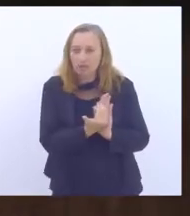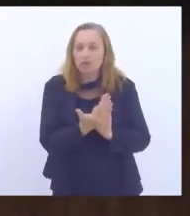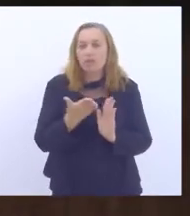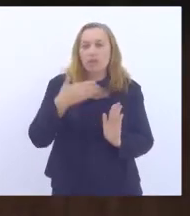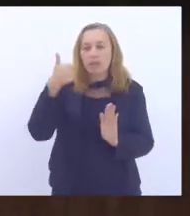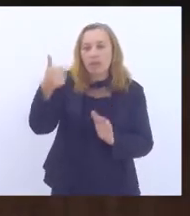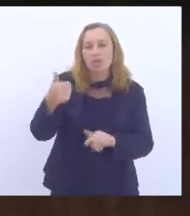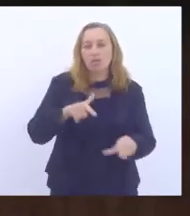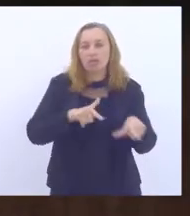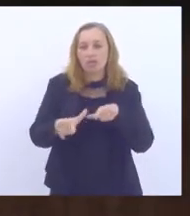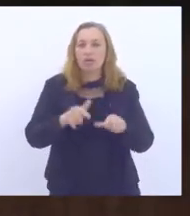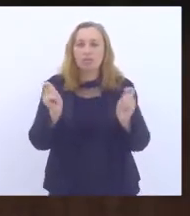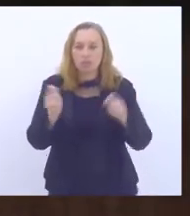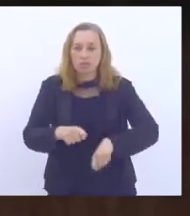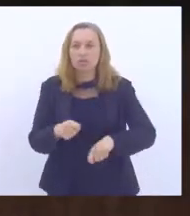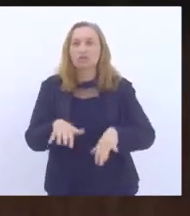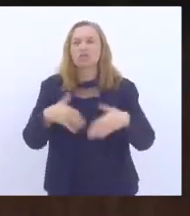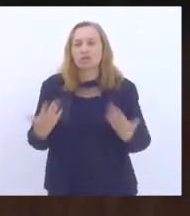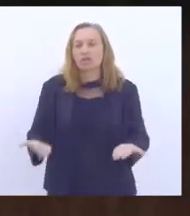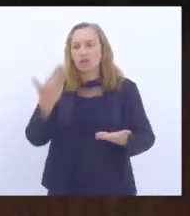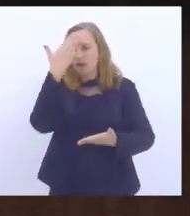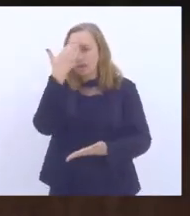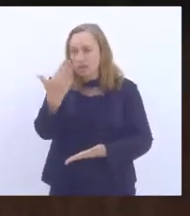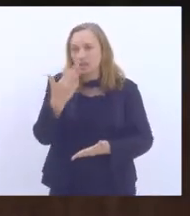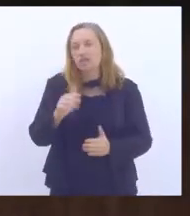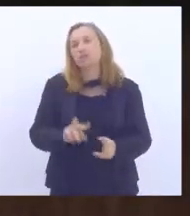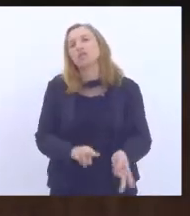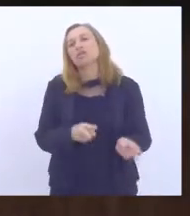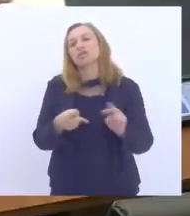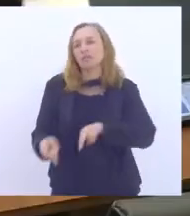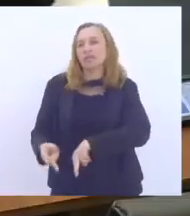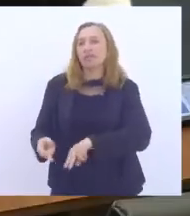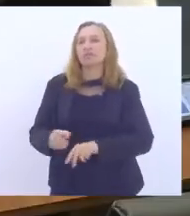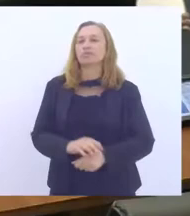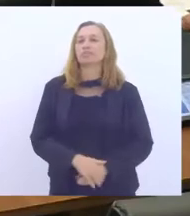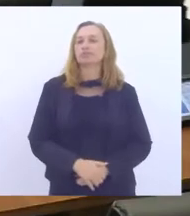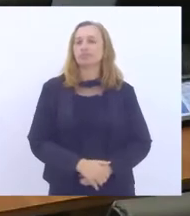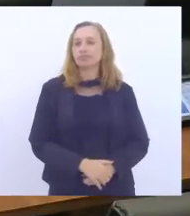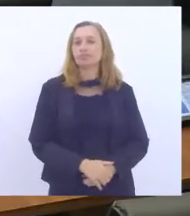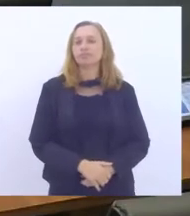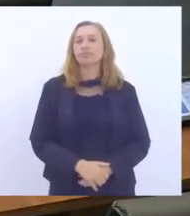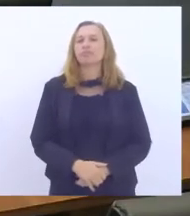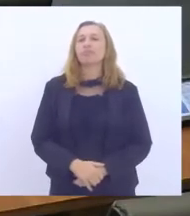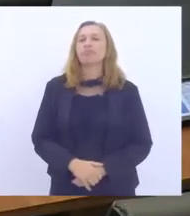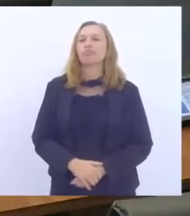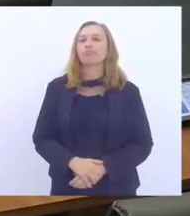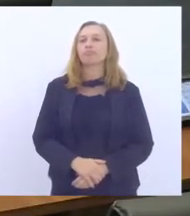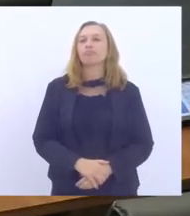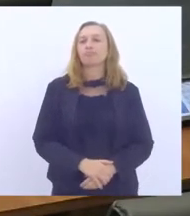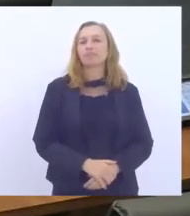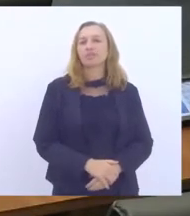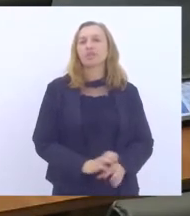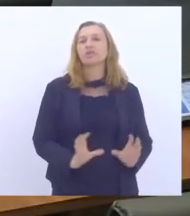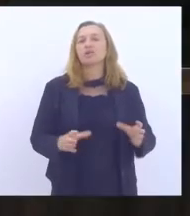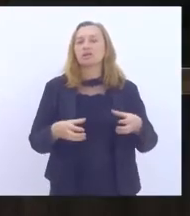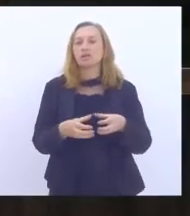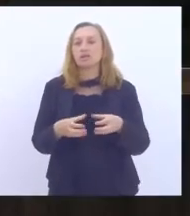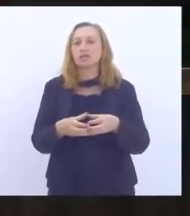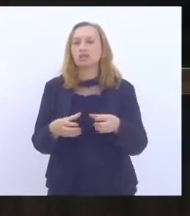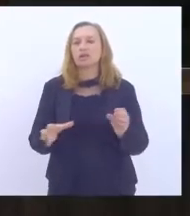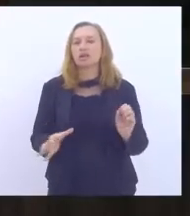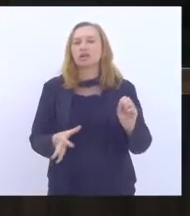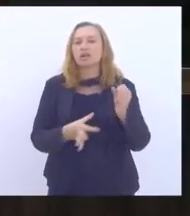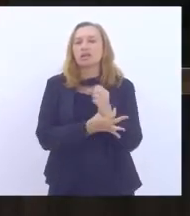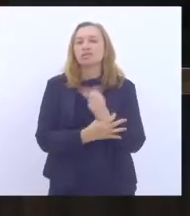da melhor maneira possível então eu agradeço encaminhamento e pela comida pela primitir parecer pela comissão de